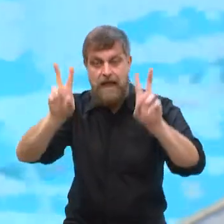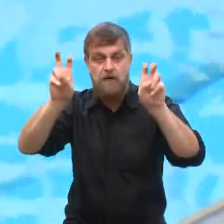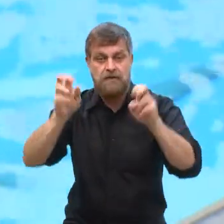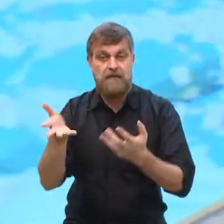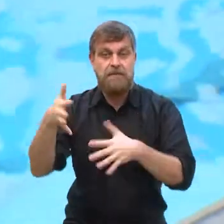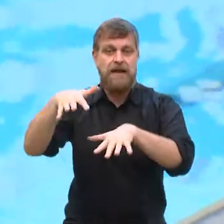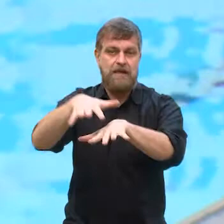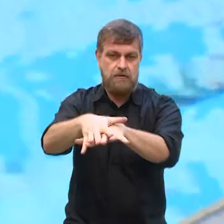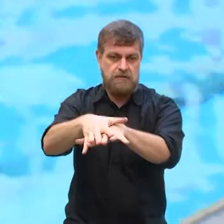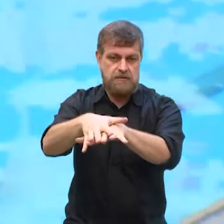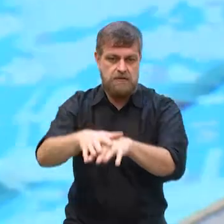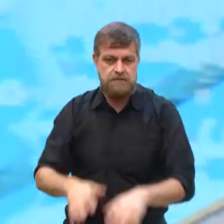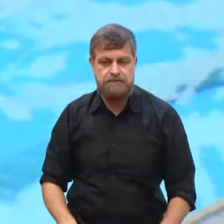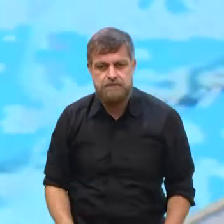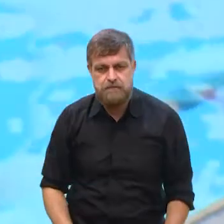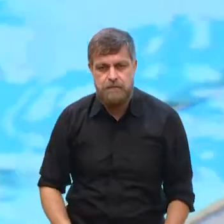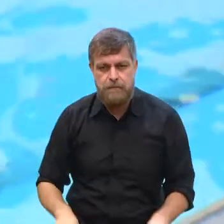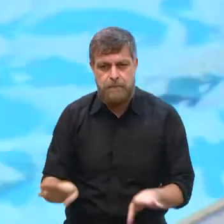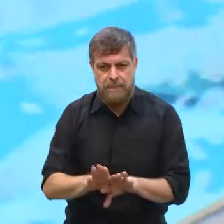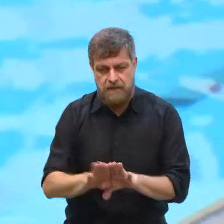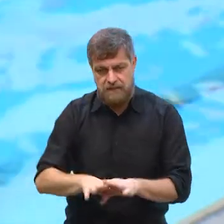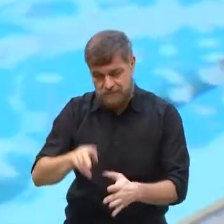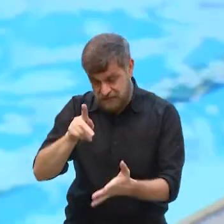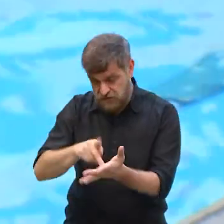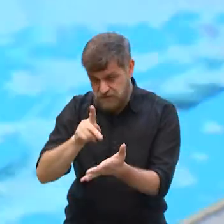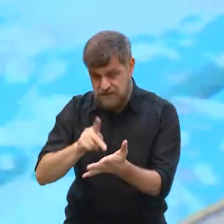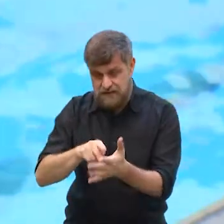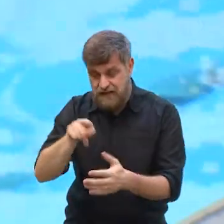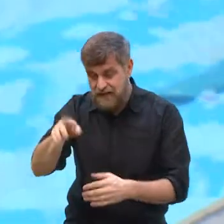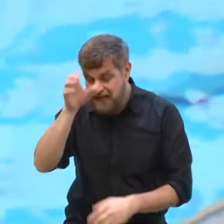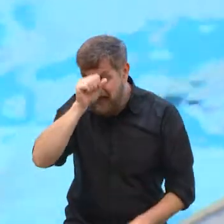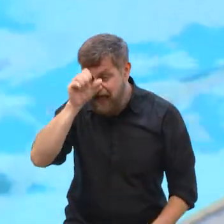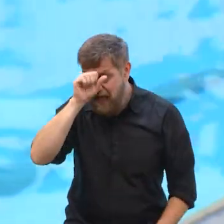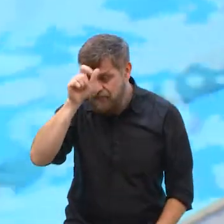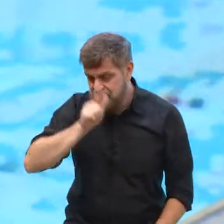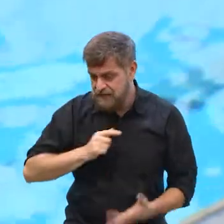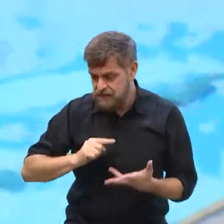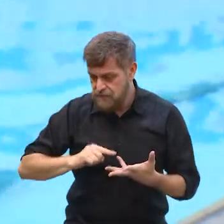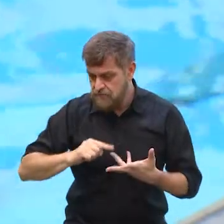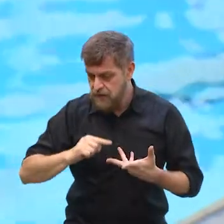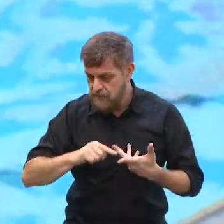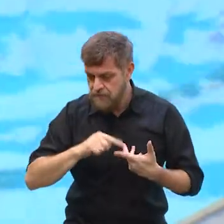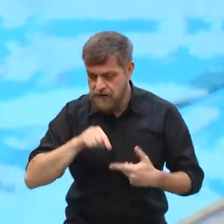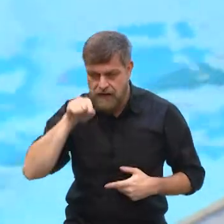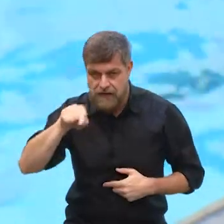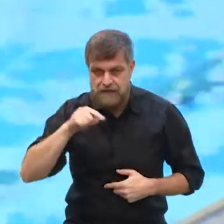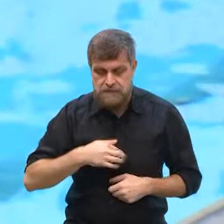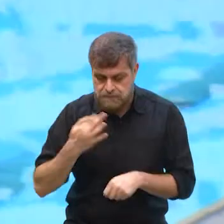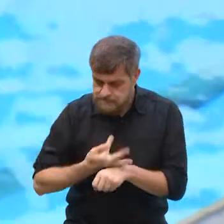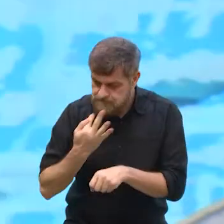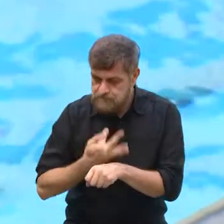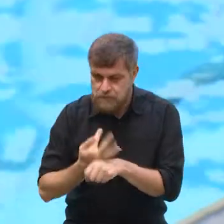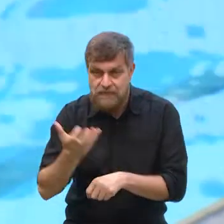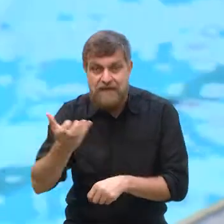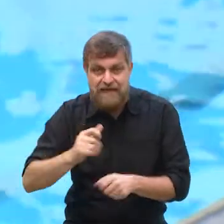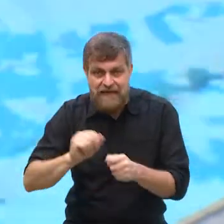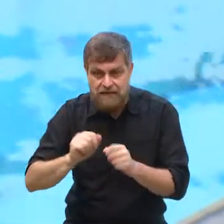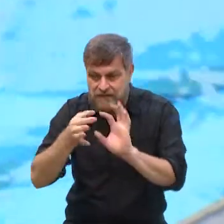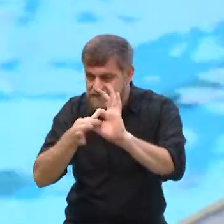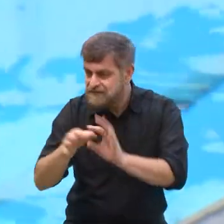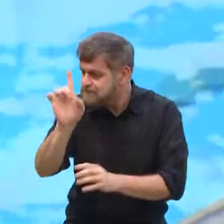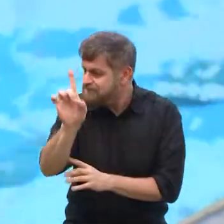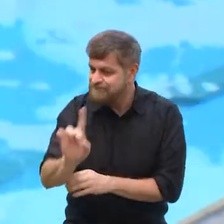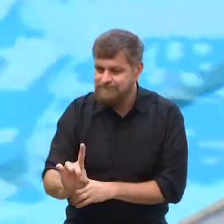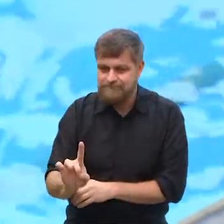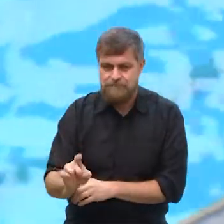inclusão, foi para justamente eles aprenderem a lidar com muitas coisas. Então, eles estão querendo fazer o melhor